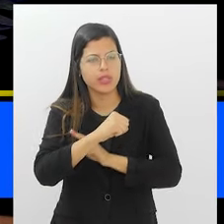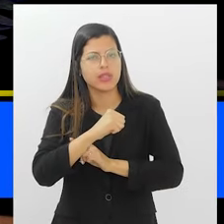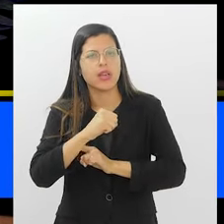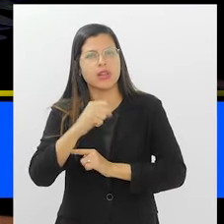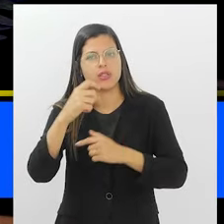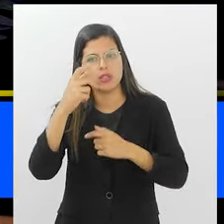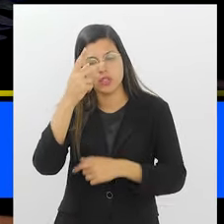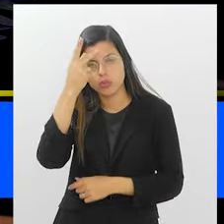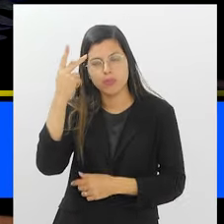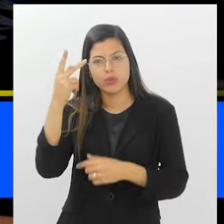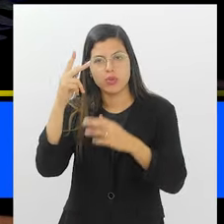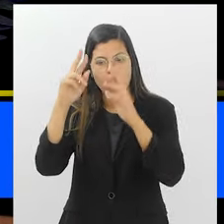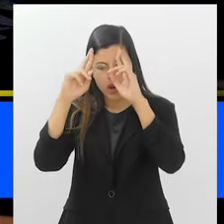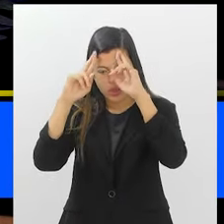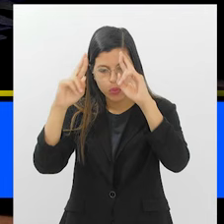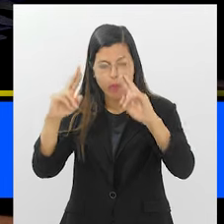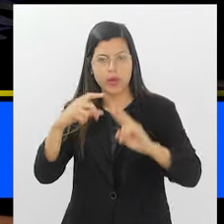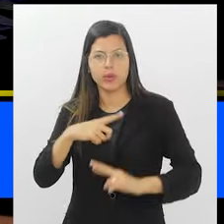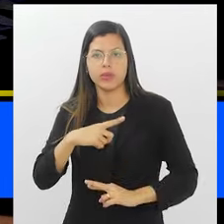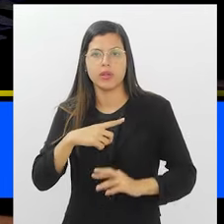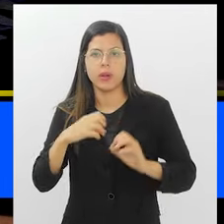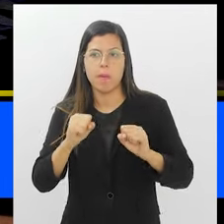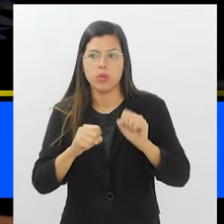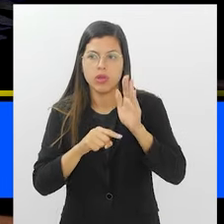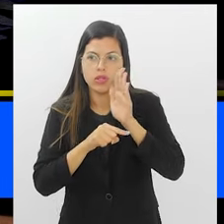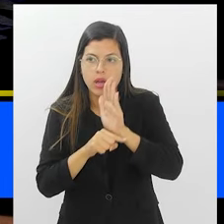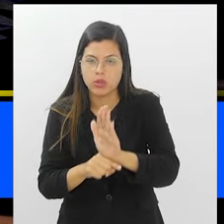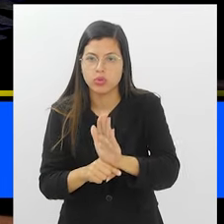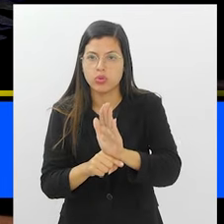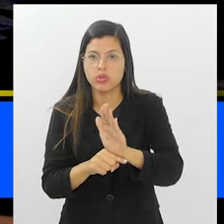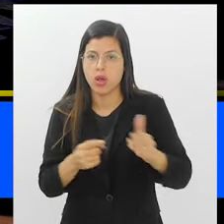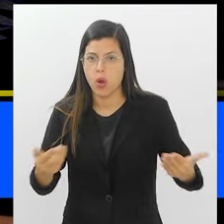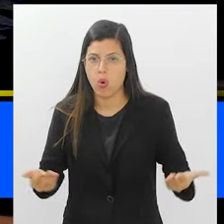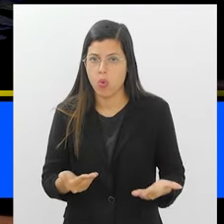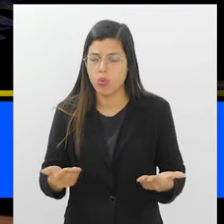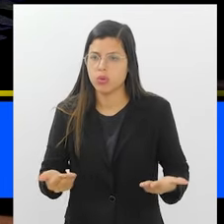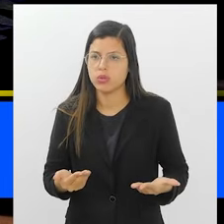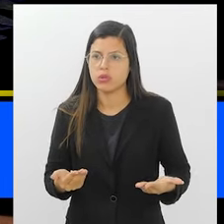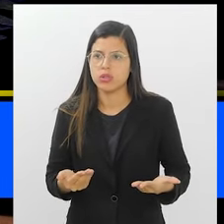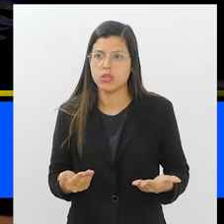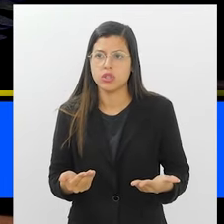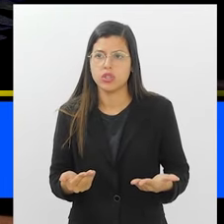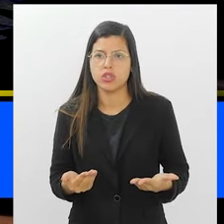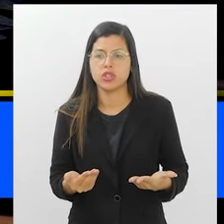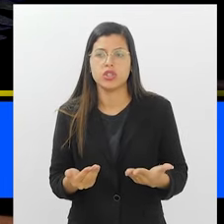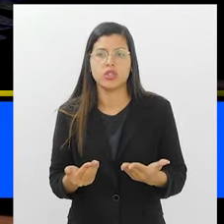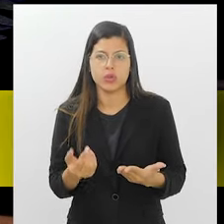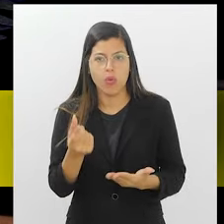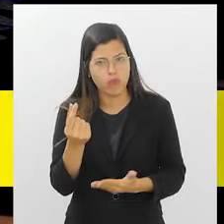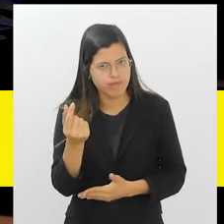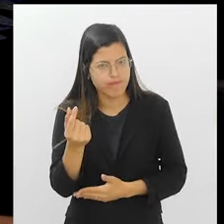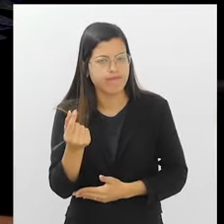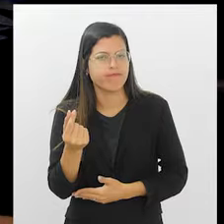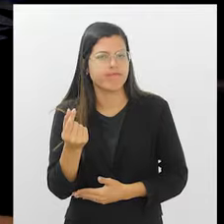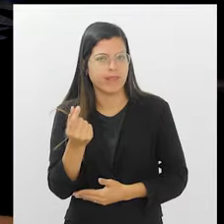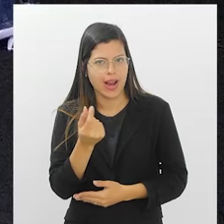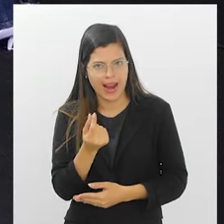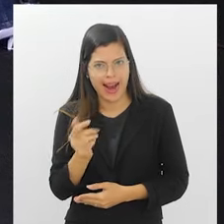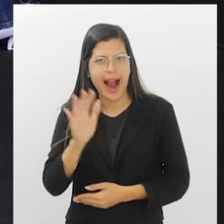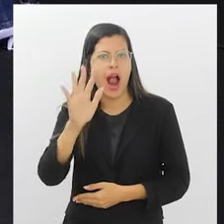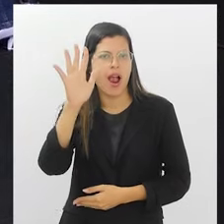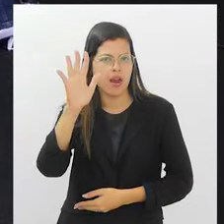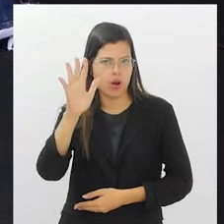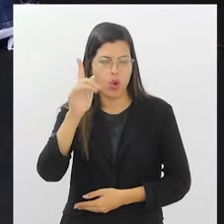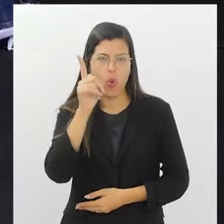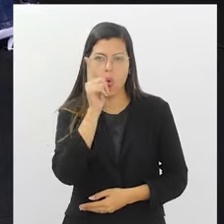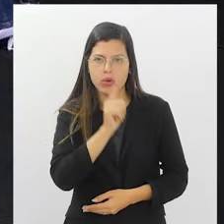pessoas tivessem mais respeito, né, e pudessem estar ajudando, que hoje o custo, como vocês sabem, né, doutores, é muito caro o